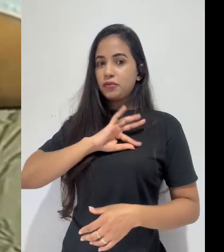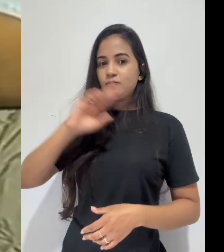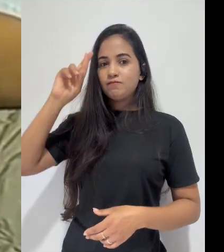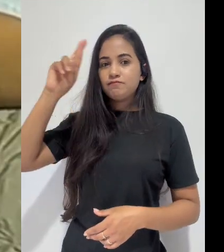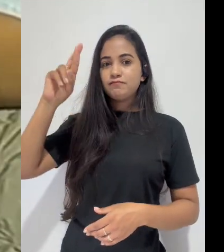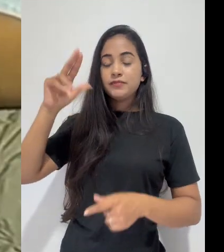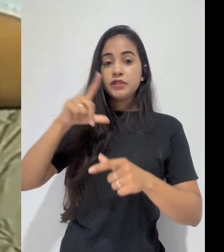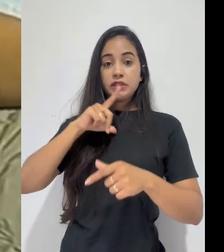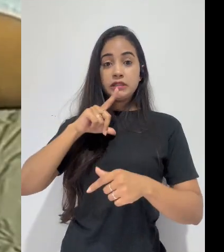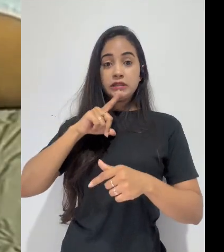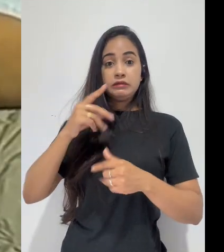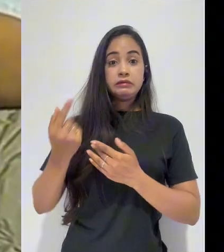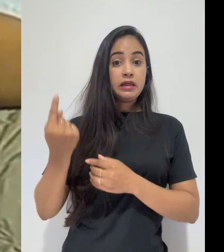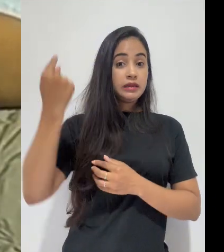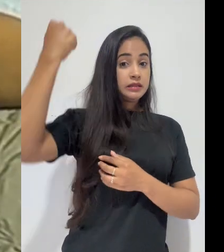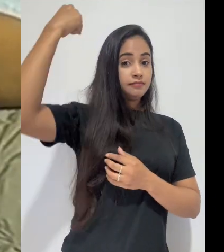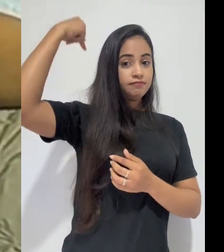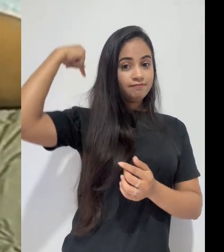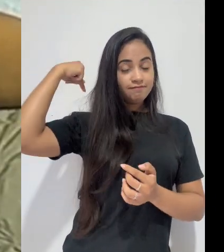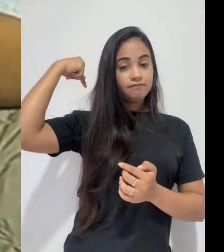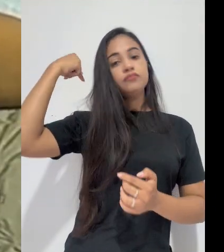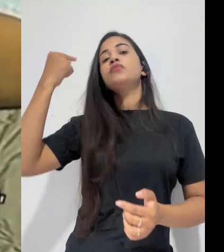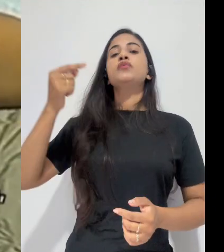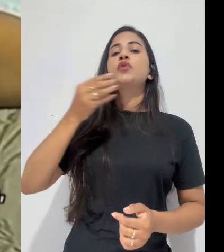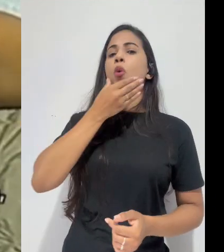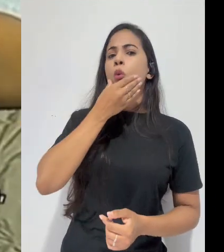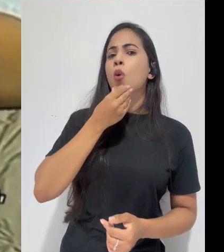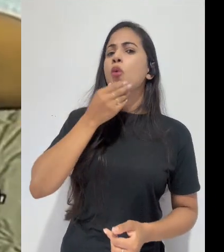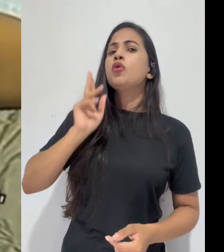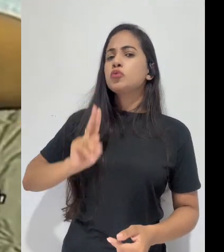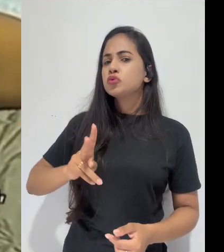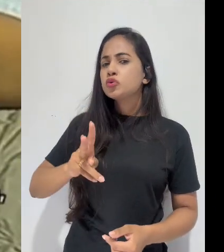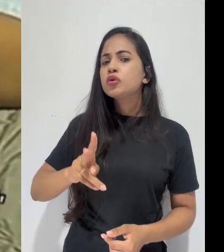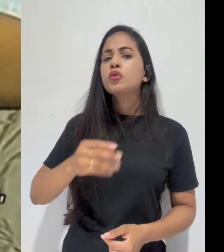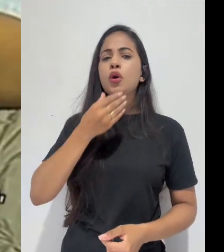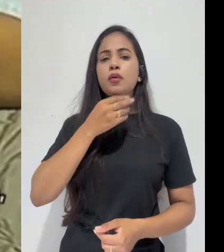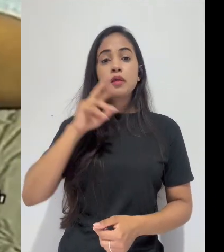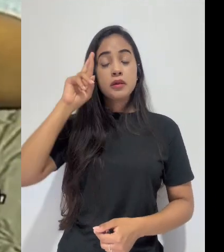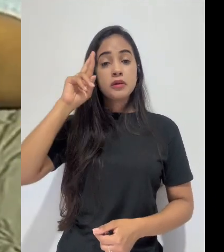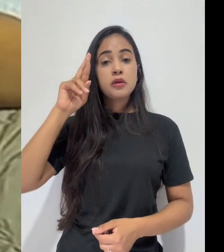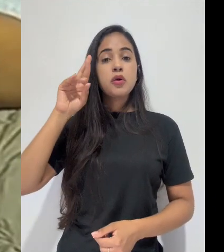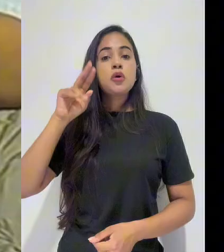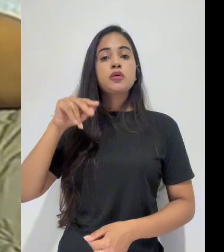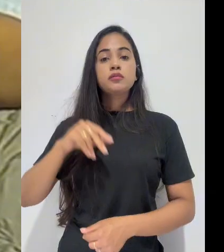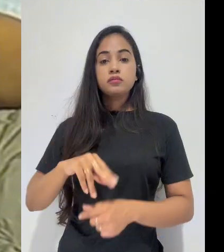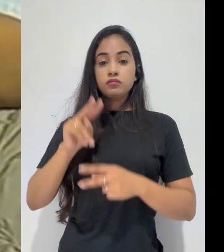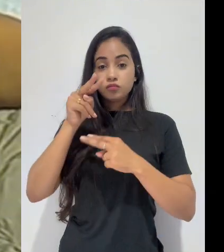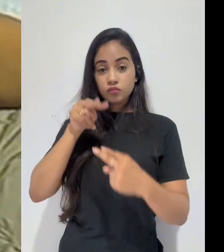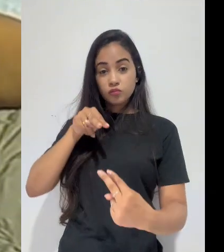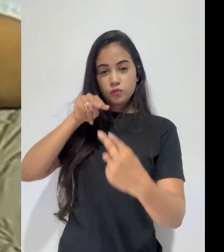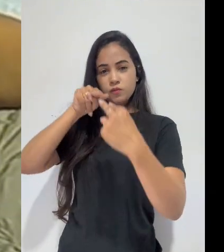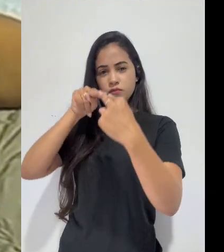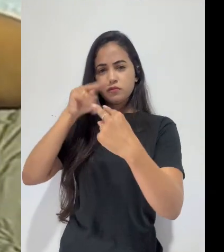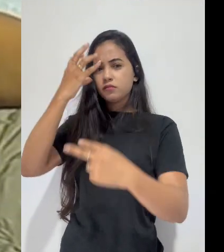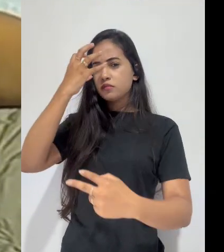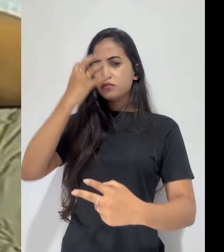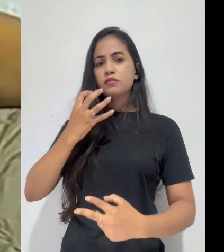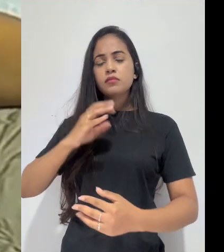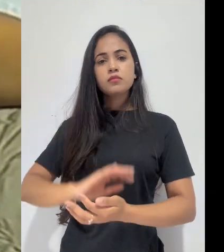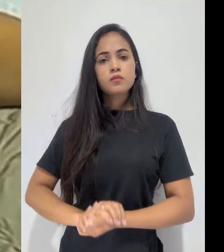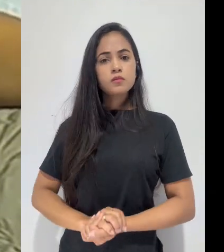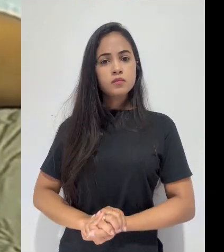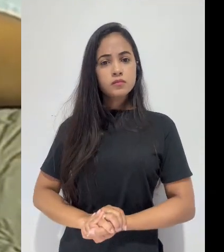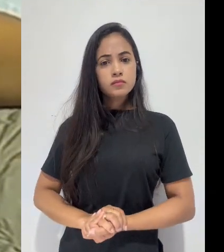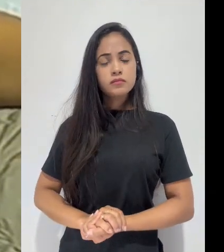delegado ia entrando nessa hora, ele não tinha visto. E ele continuou falando, e o delegado ouvindo, só que ele não tinha, e a escrivã ficava falando bem sério para ele,